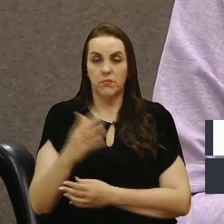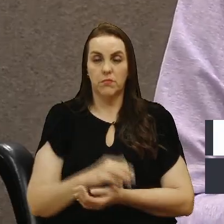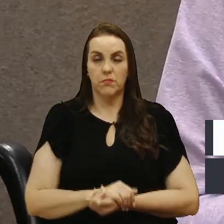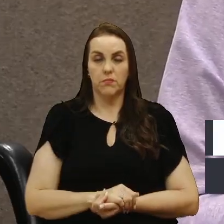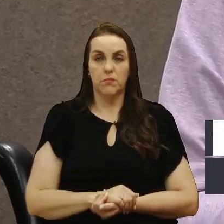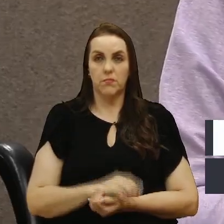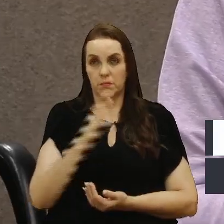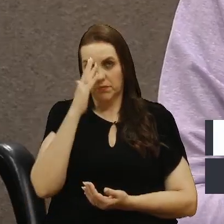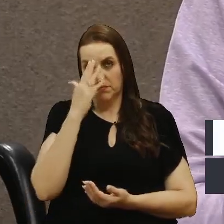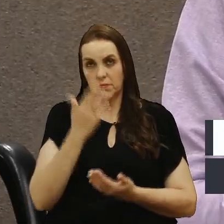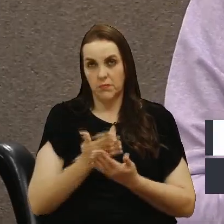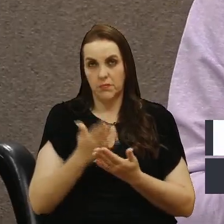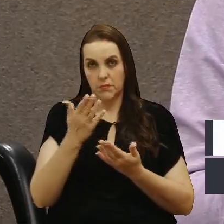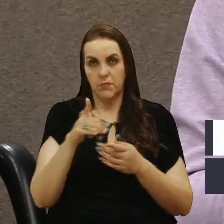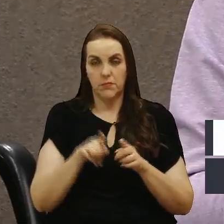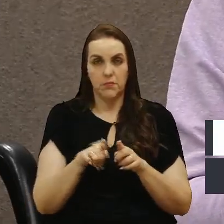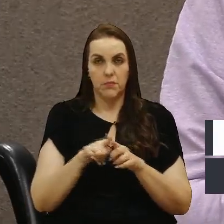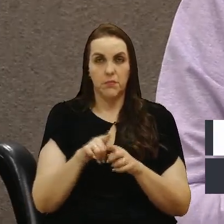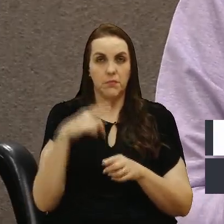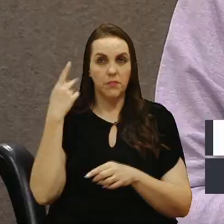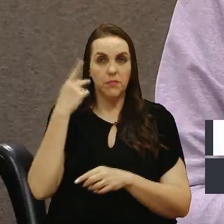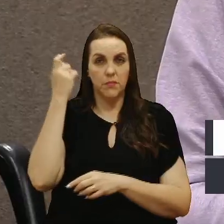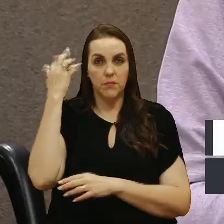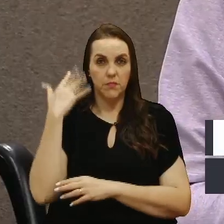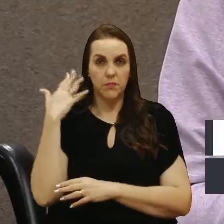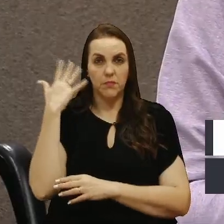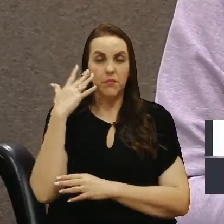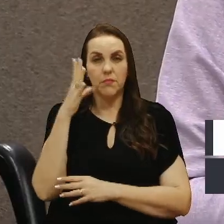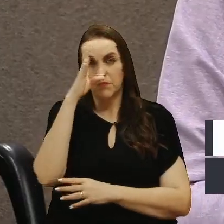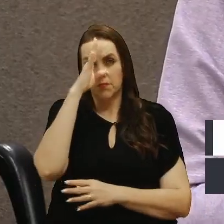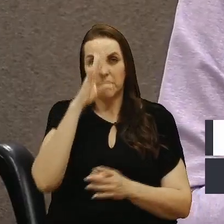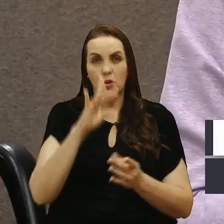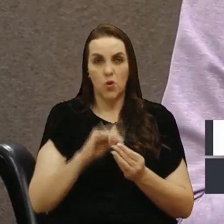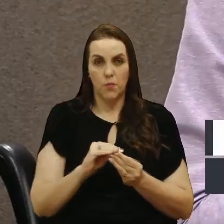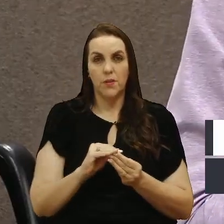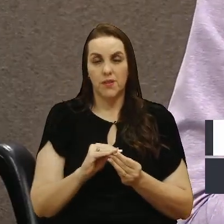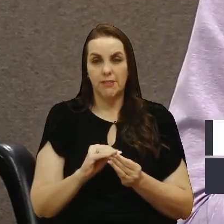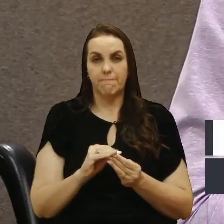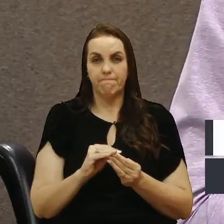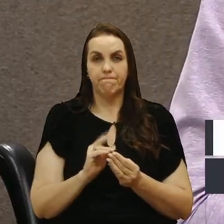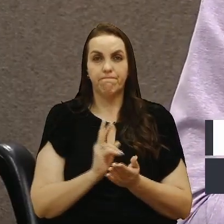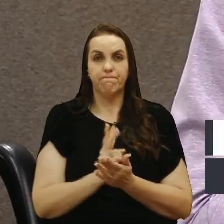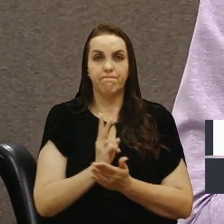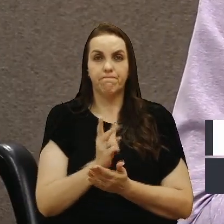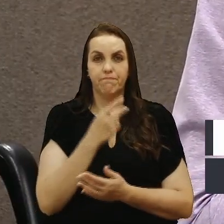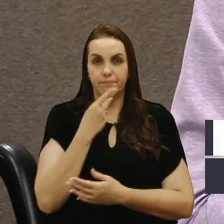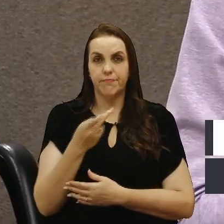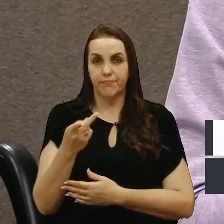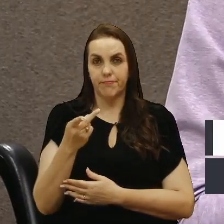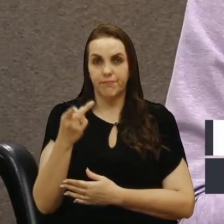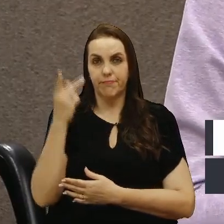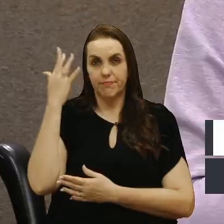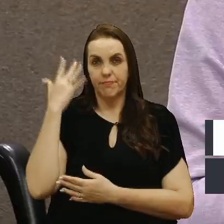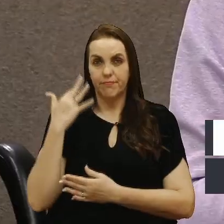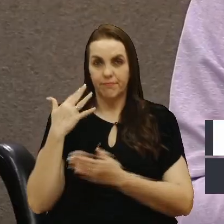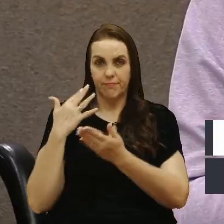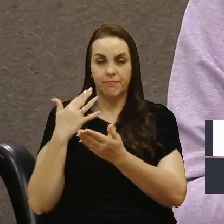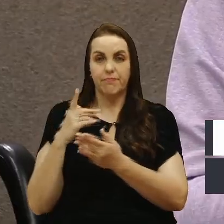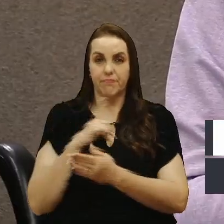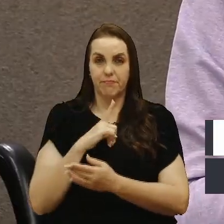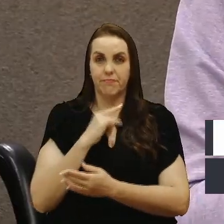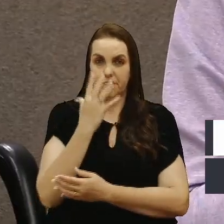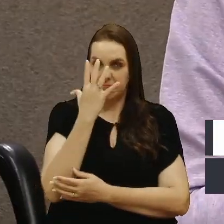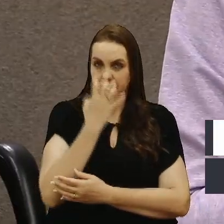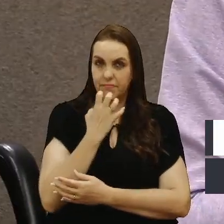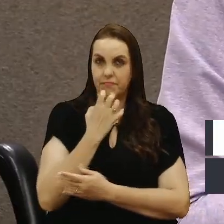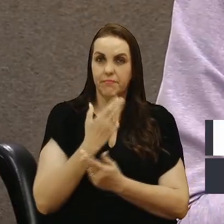a vereadora Daiane, é muito importante a gente ter a compreensão, e eu sempre falei aqui que a senhora trata as questões com seriedade,